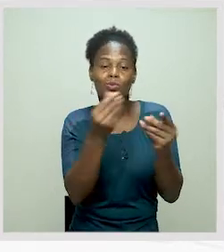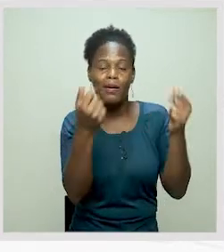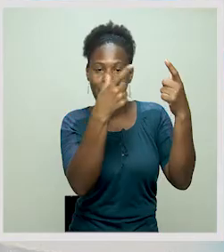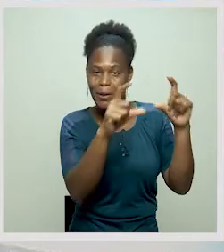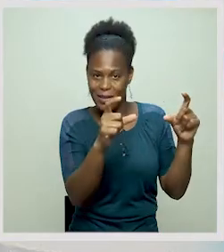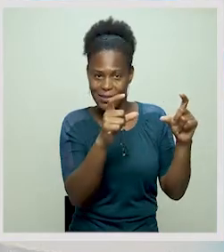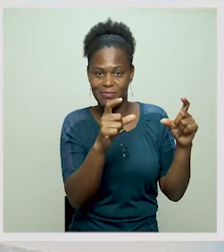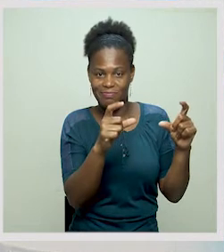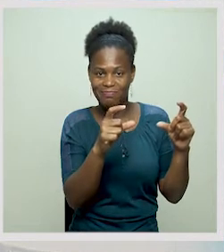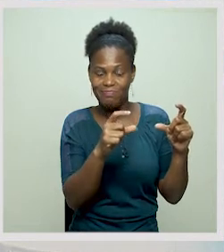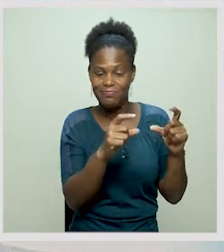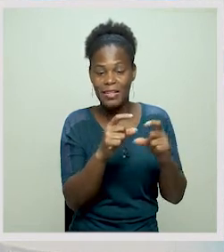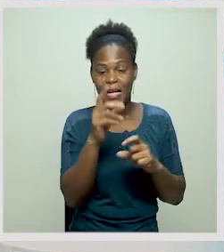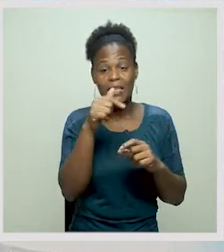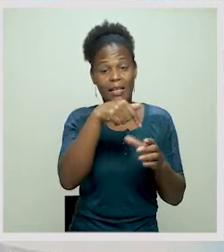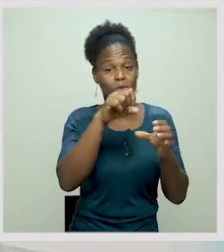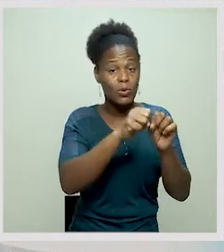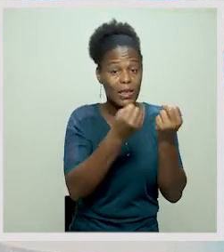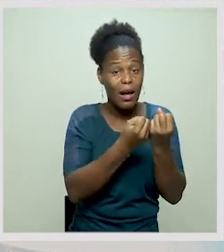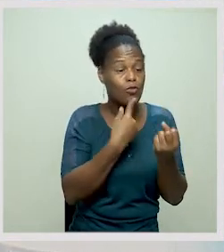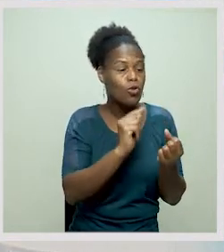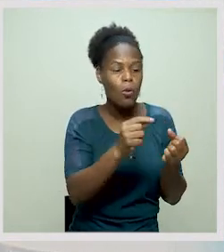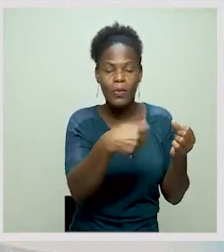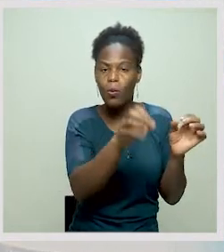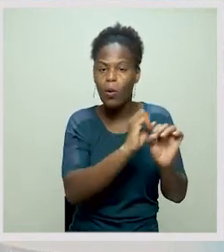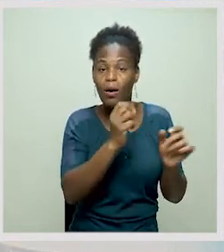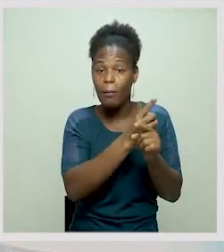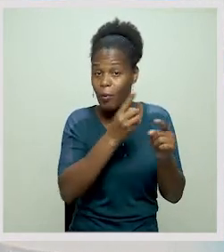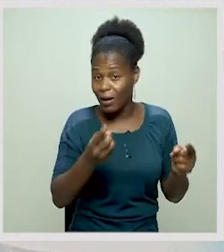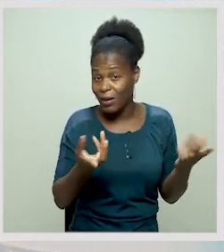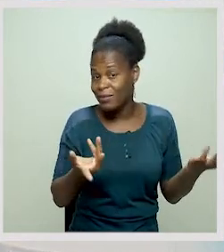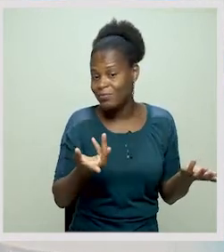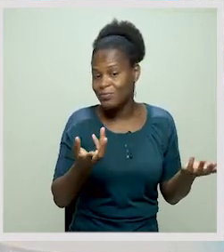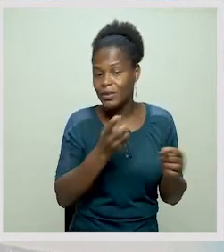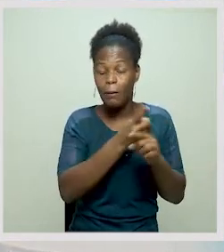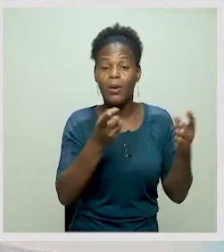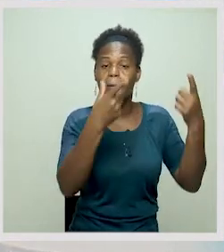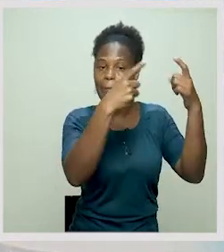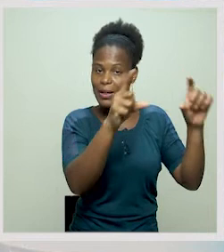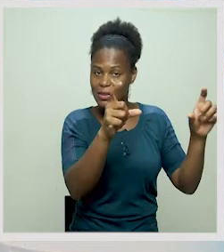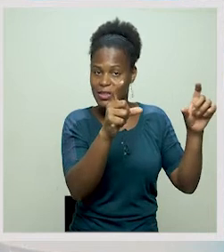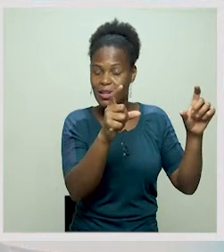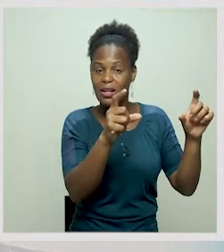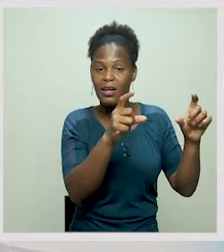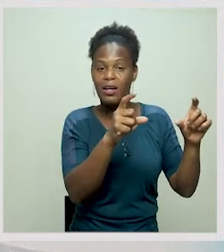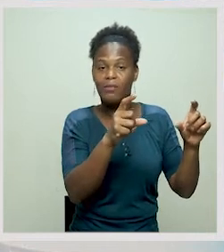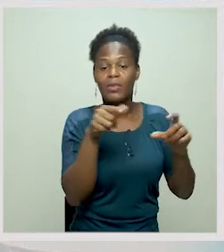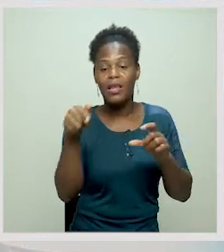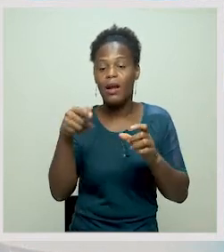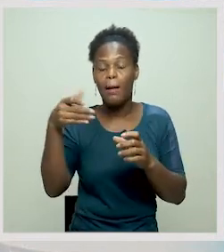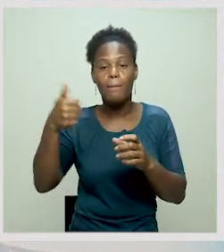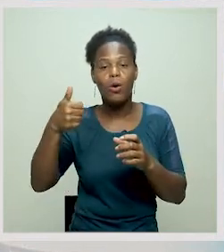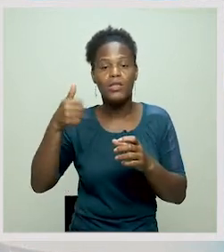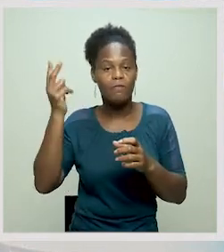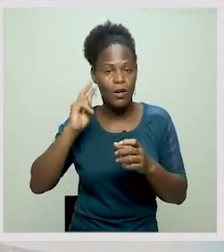empresa. Uma sociedade anônima, precisamente porque uma empresa que é cotada na